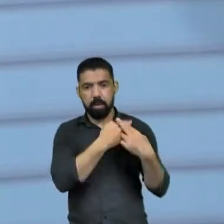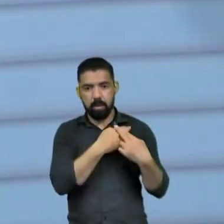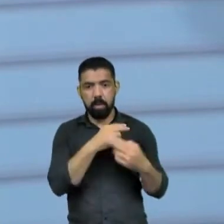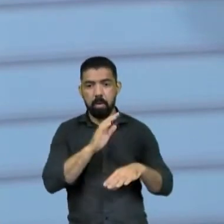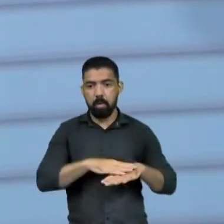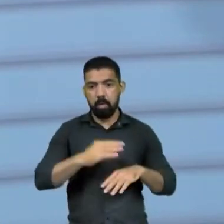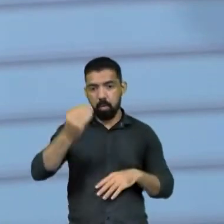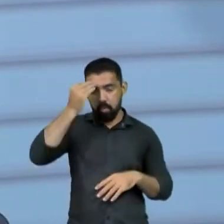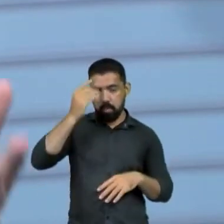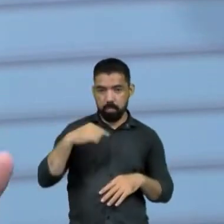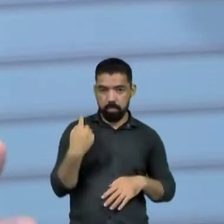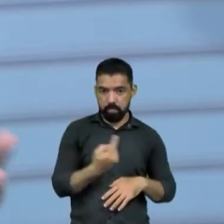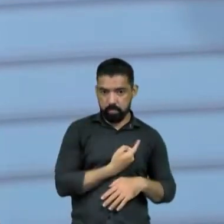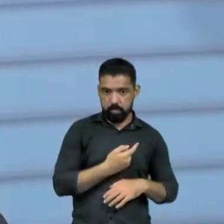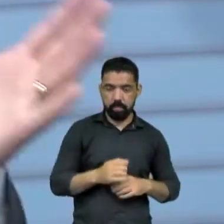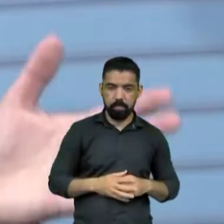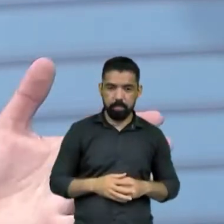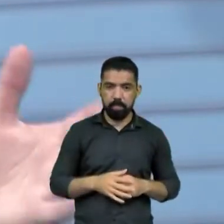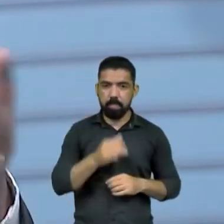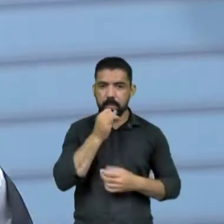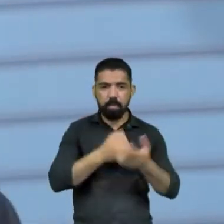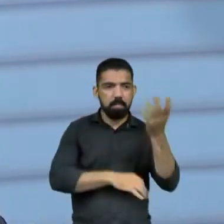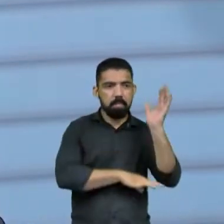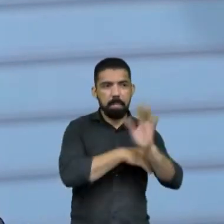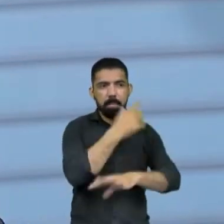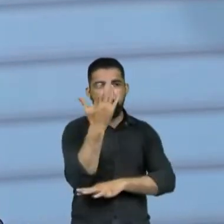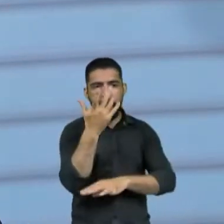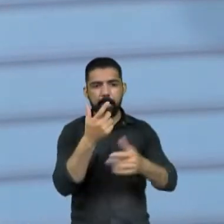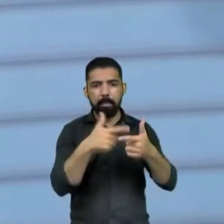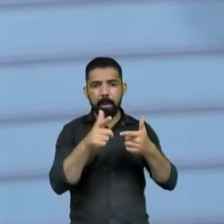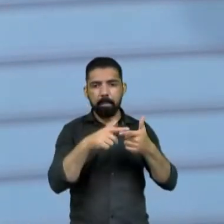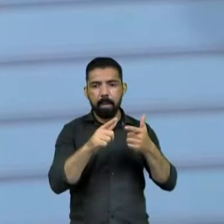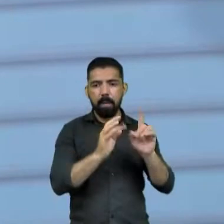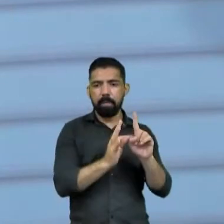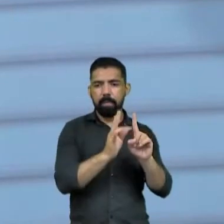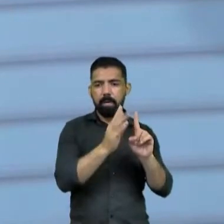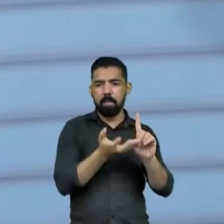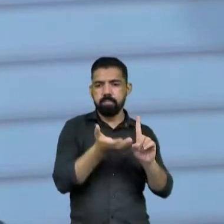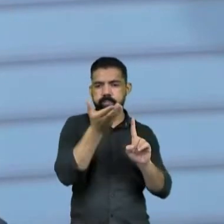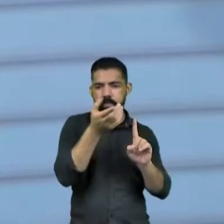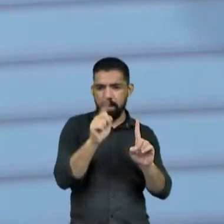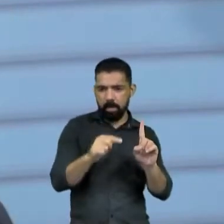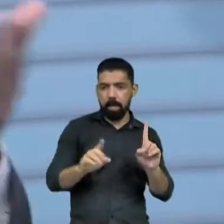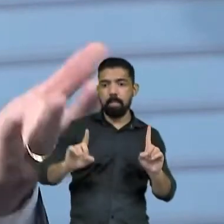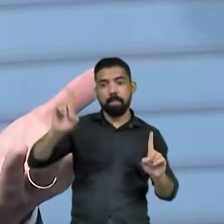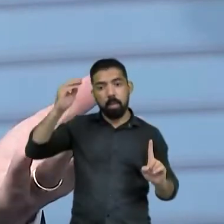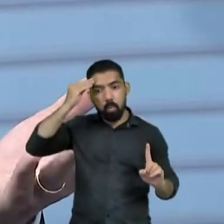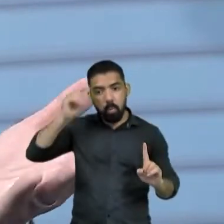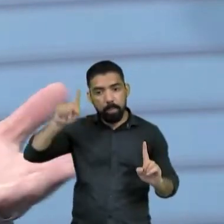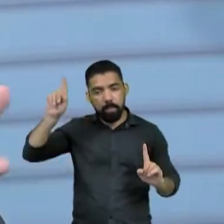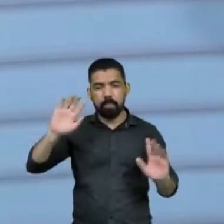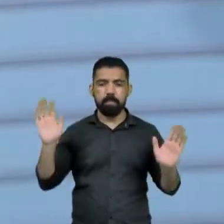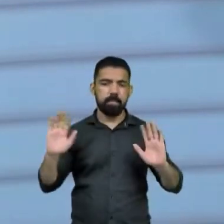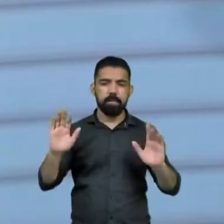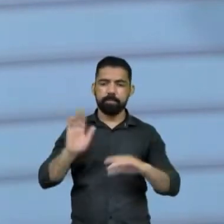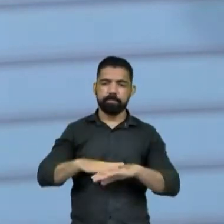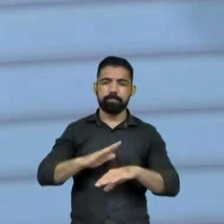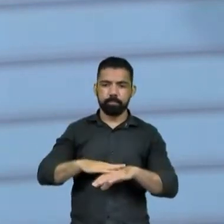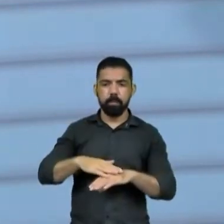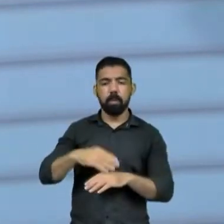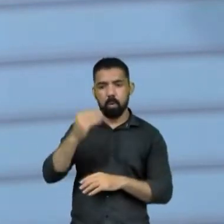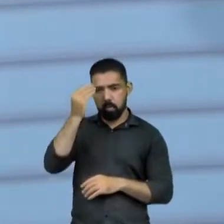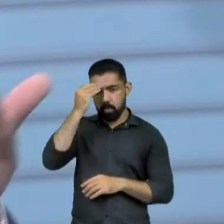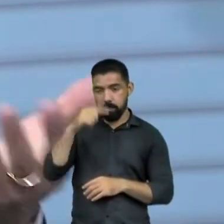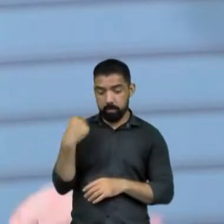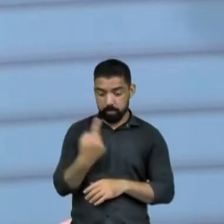precisamos administrar questão climática Tudo que você falar isso é nosso Deus não tem nada a ver com é porque vem um furacão vem não sei o que mas lá nós não estamos cuidando do